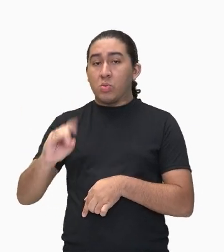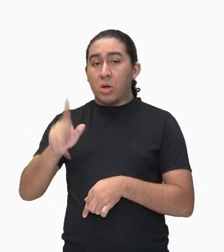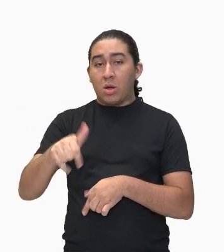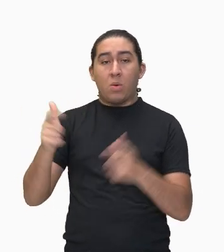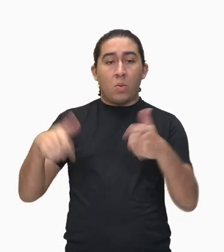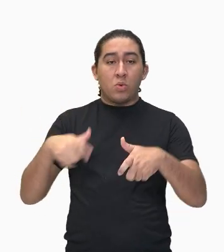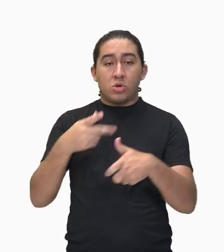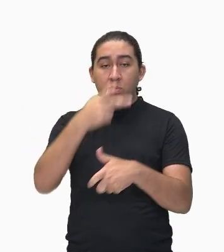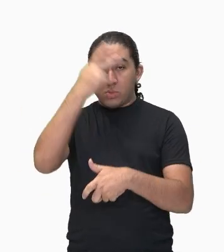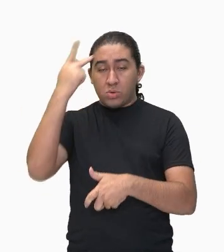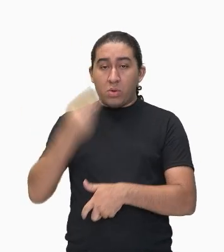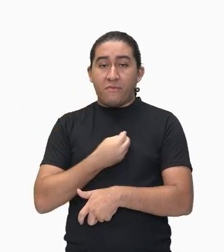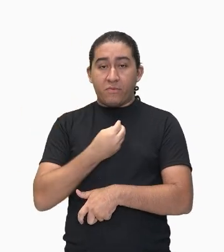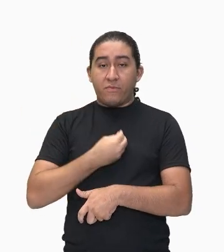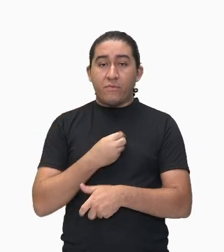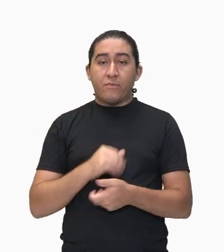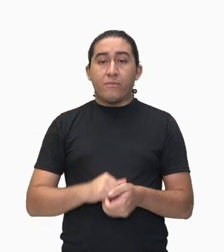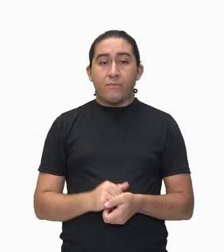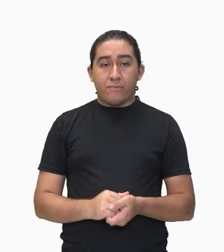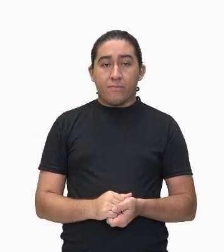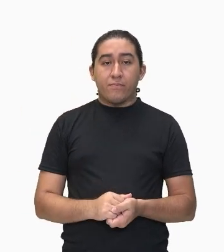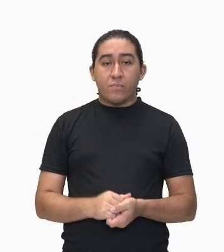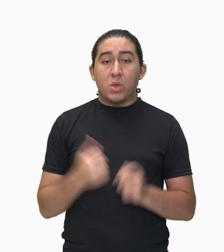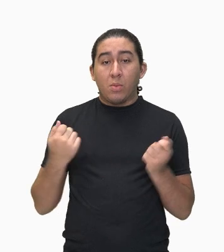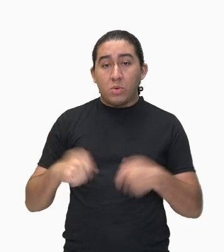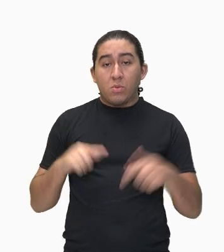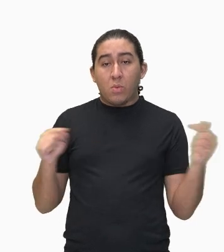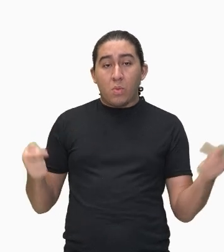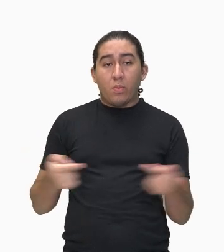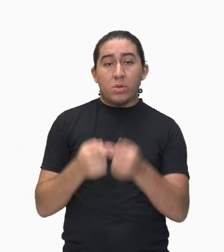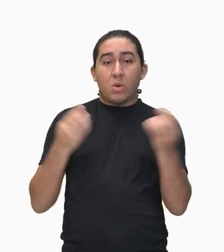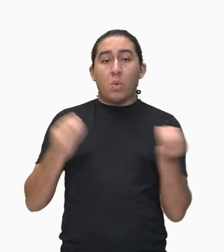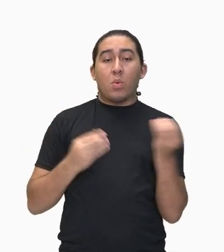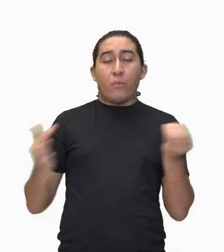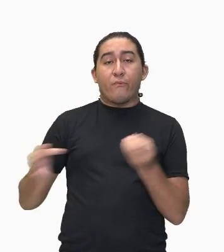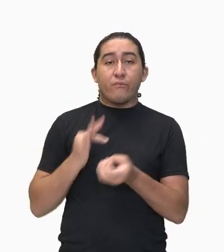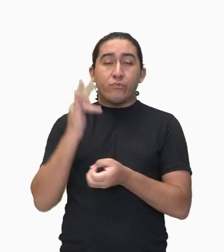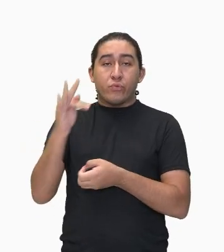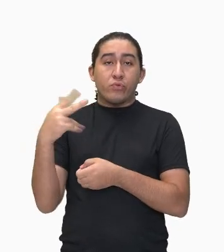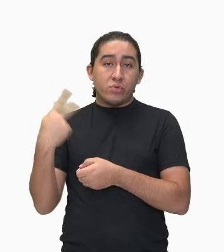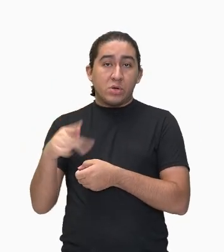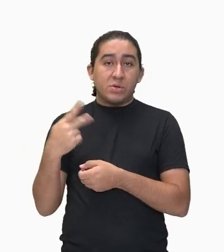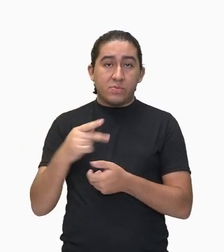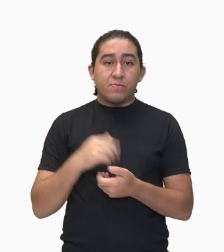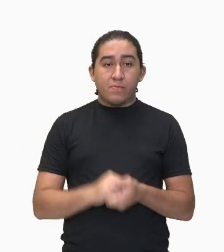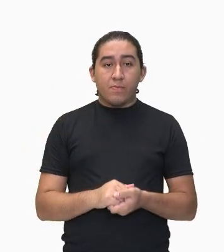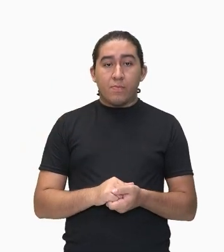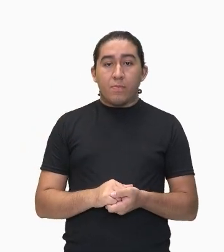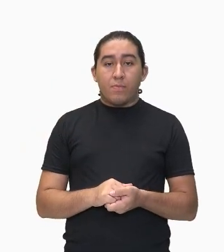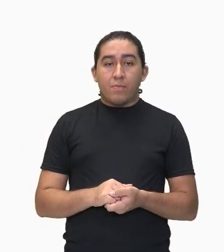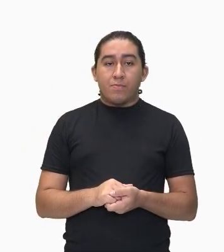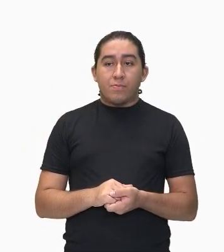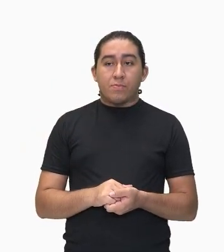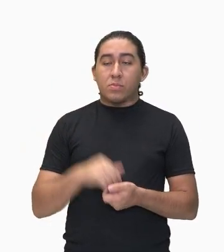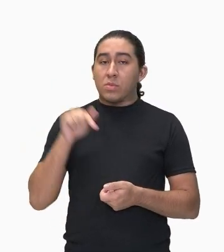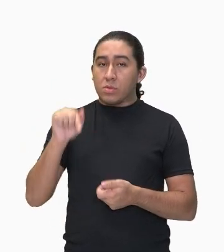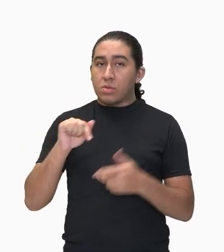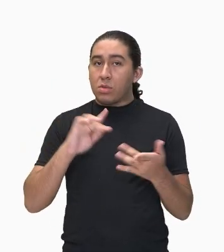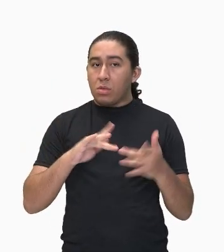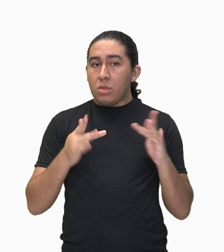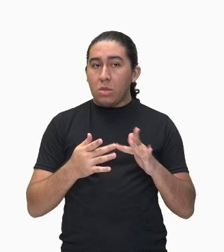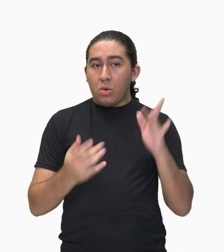personagem vive. Isso para determinar o destino de seus personagens. É nesse contexto